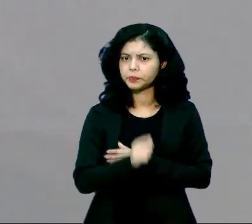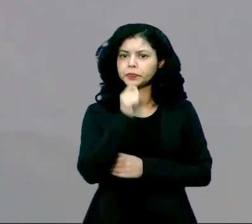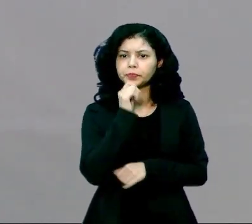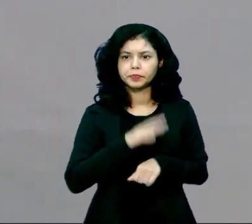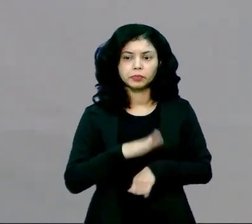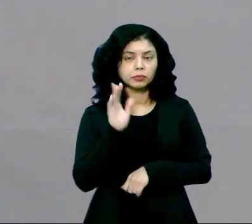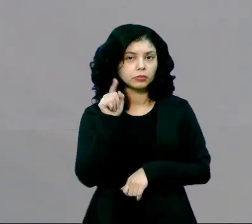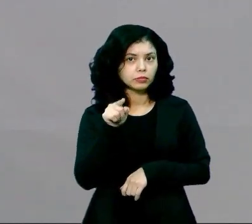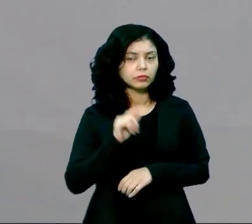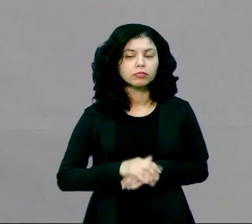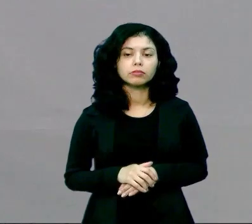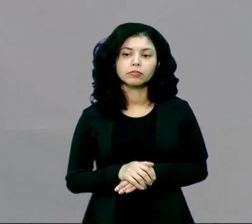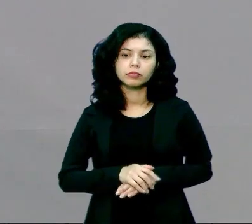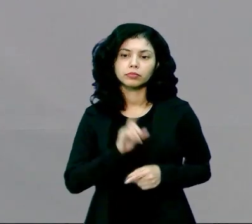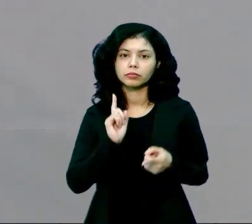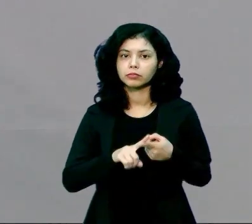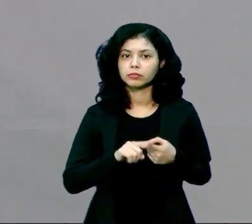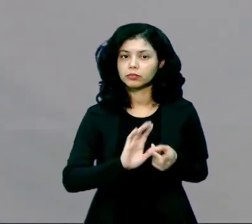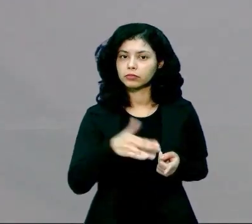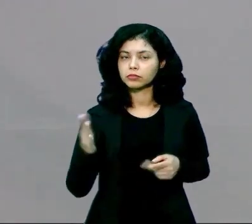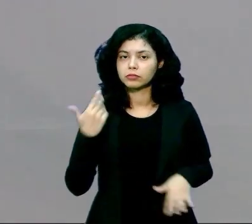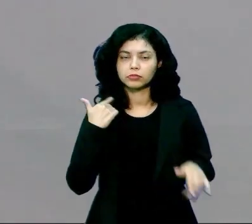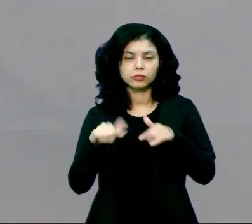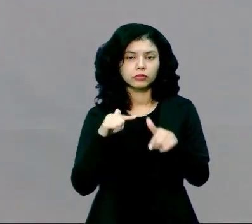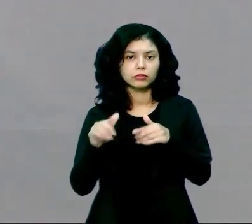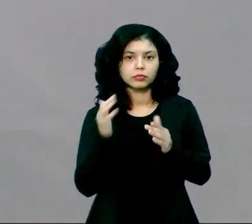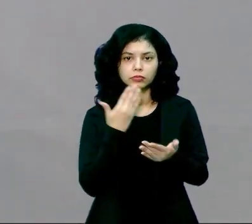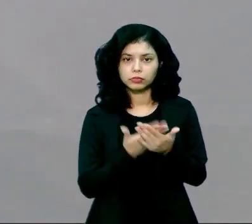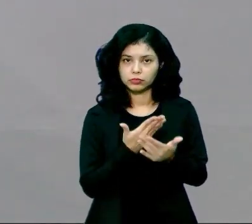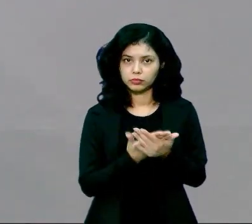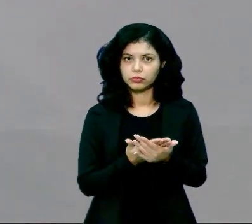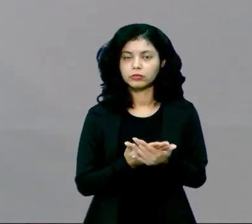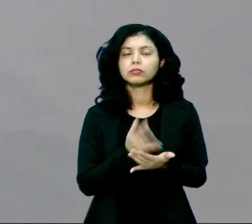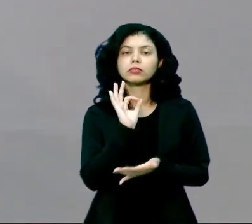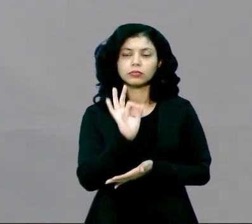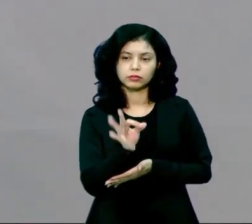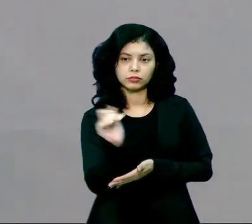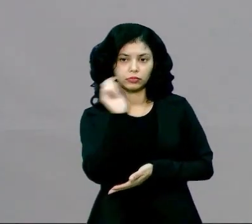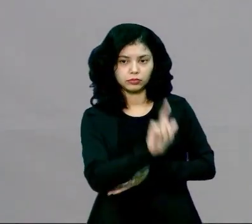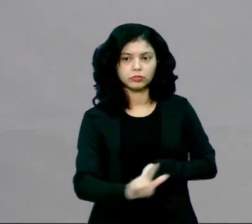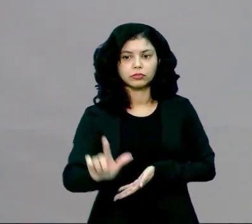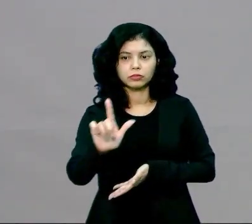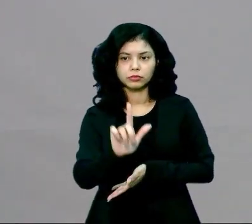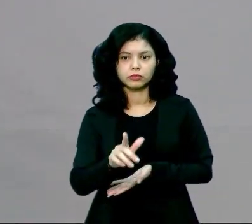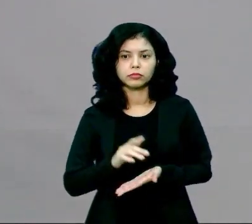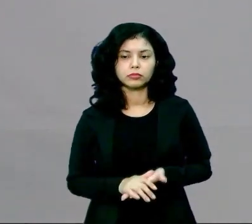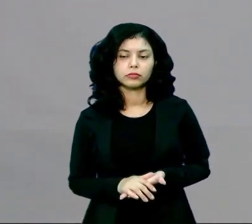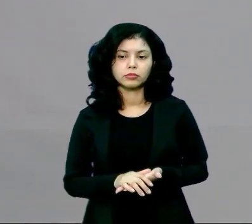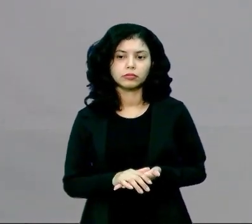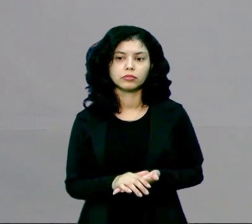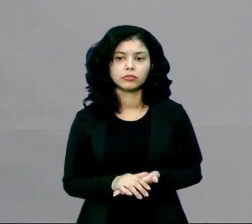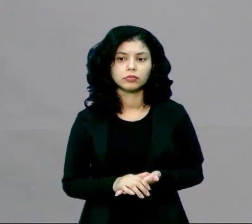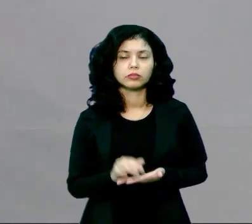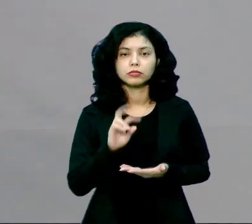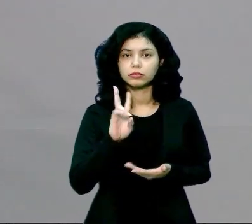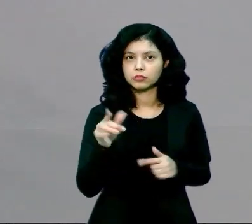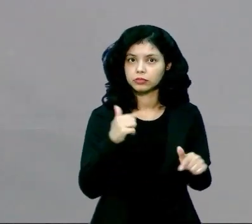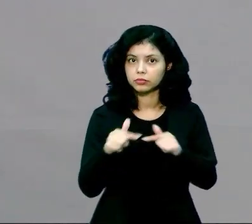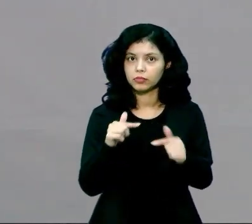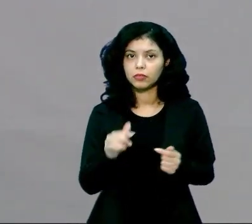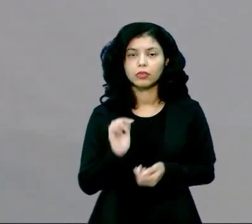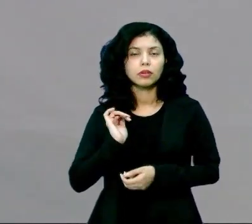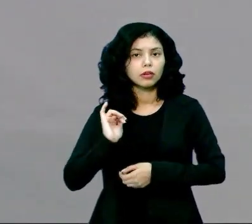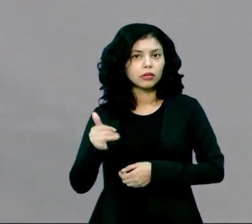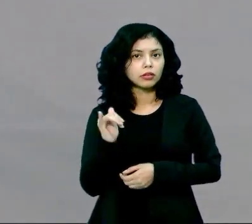aprofundar muito aqui, quando você está trabalhando nas aulas, certamente, da literatura, da língua portuguesa, você vai estar trabalhando com esse